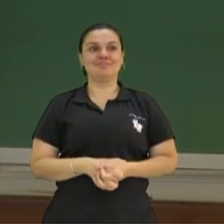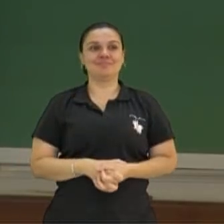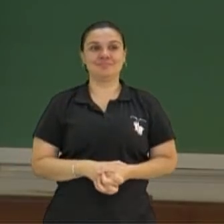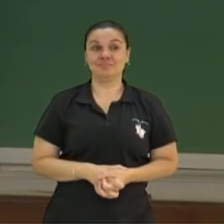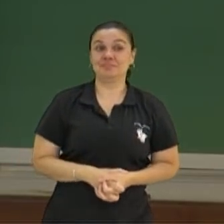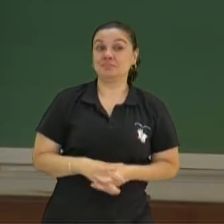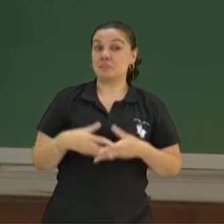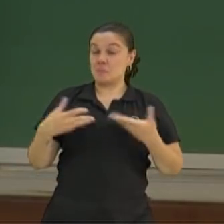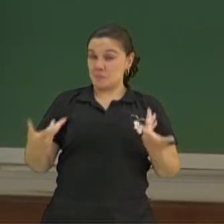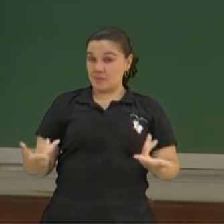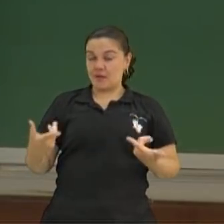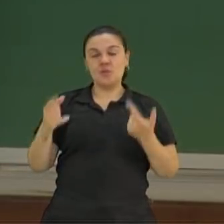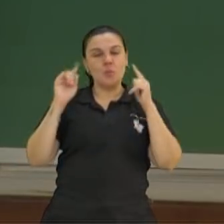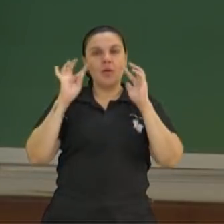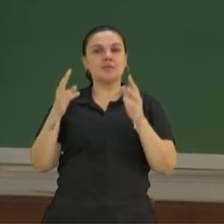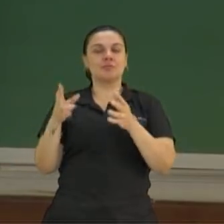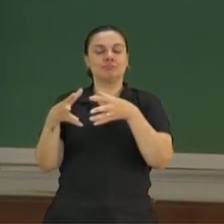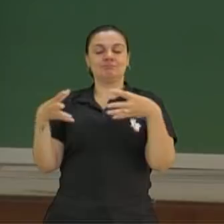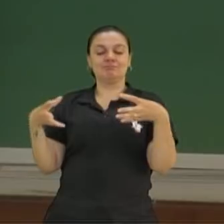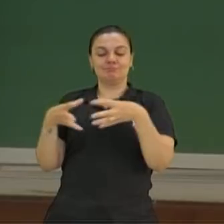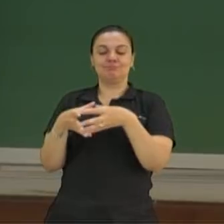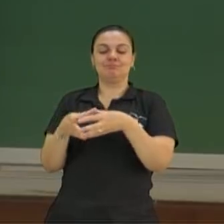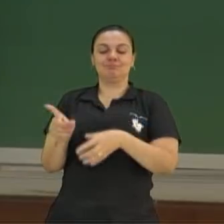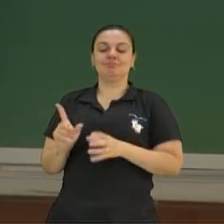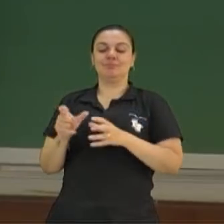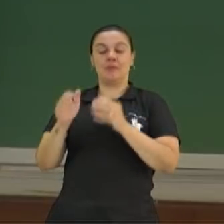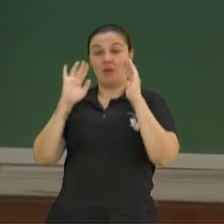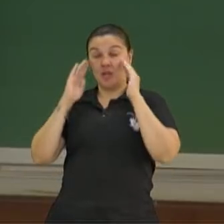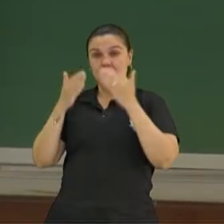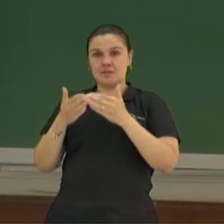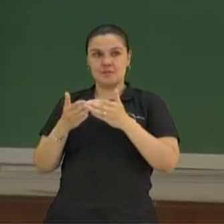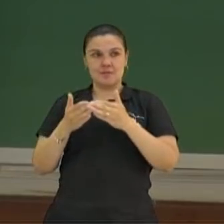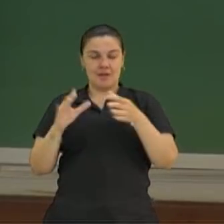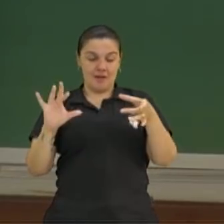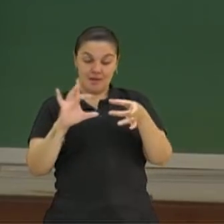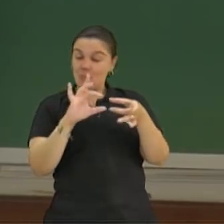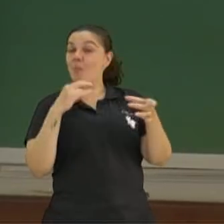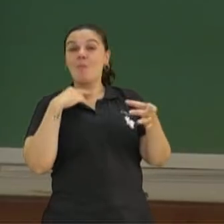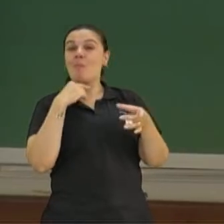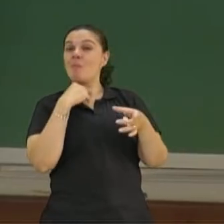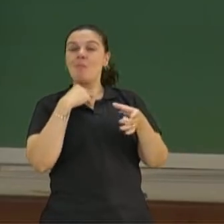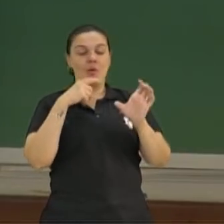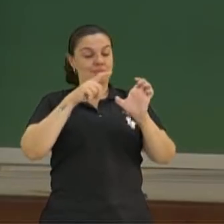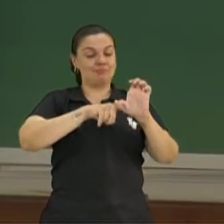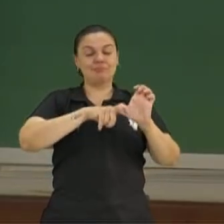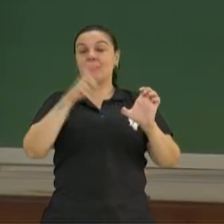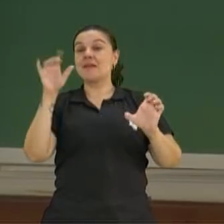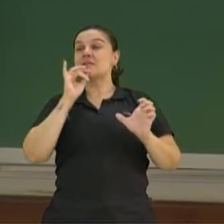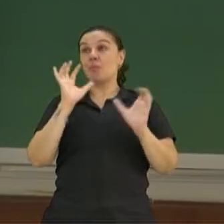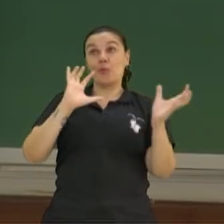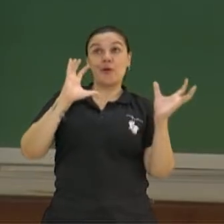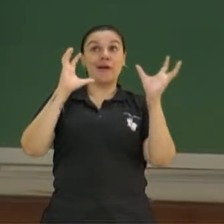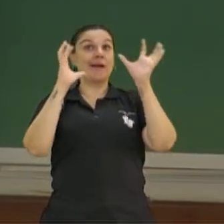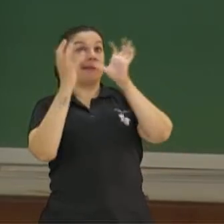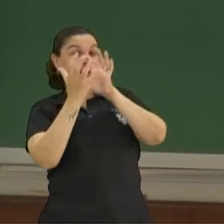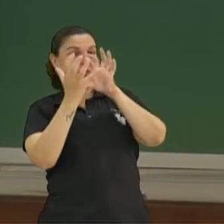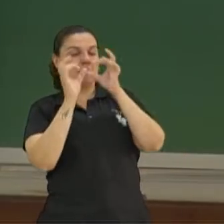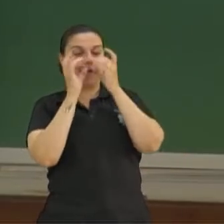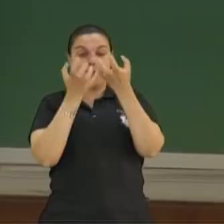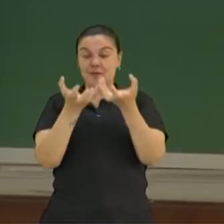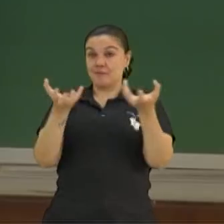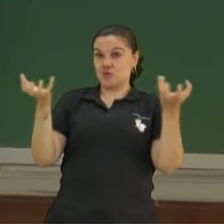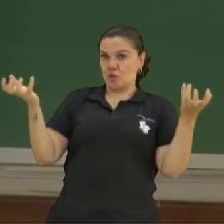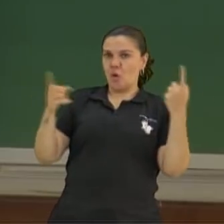Sistemas não considerados isoladamente. Nós não podemos dissociar clima e vegetação, por exemplo, porque